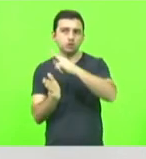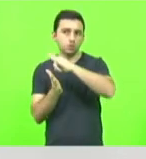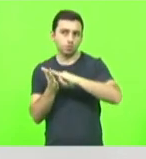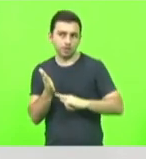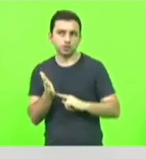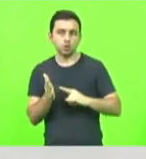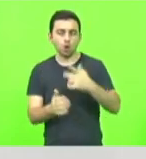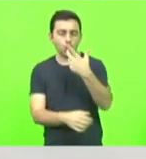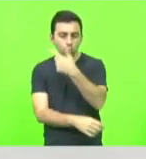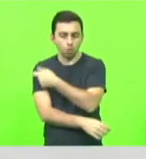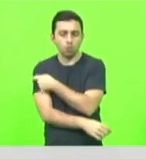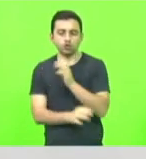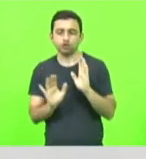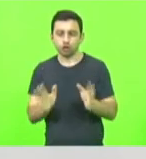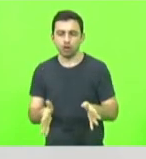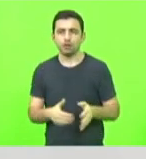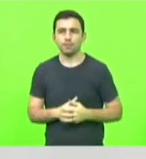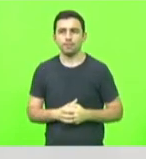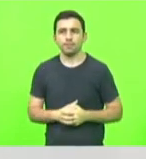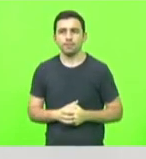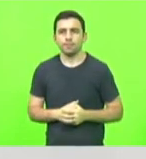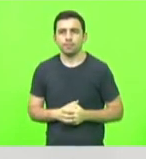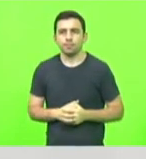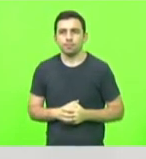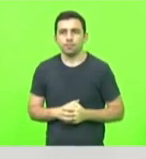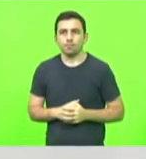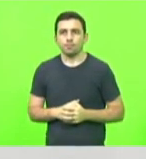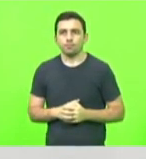tomou a vacina,